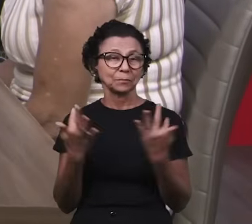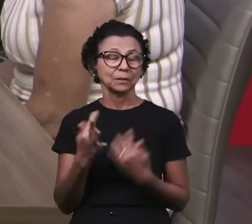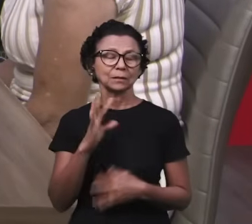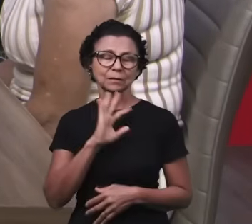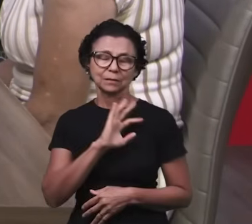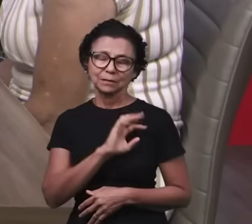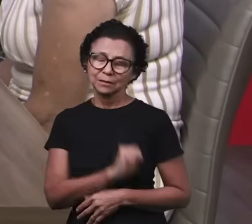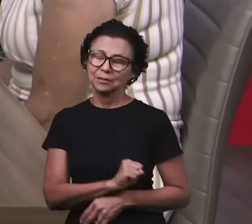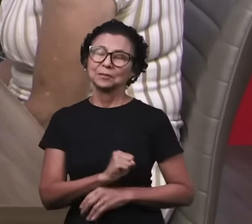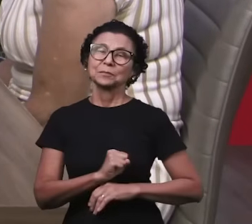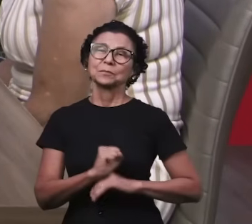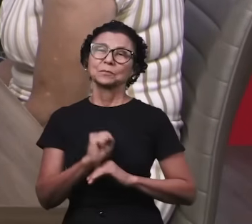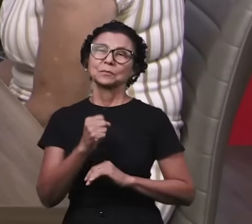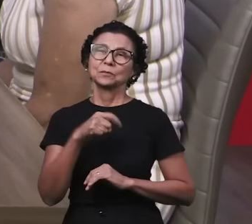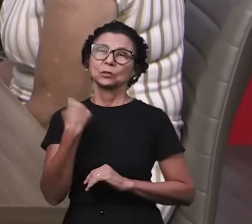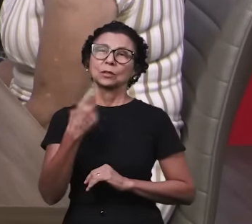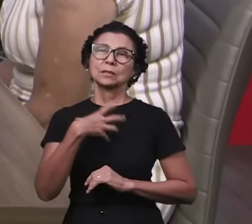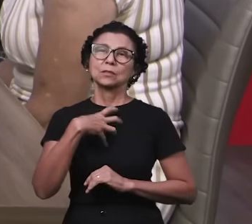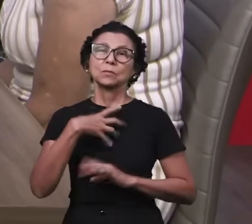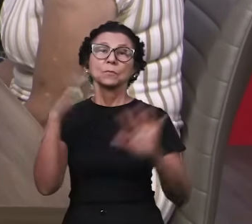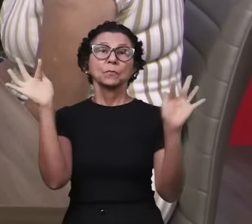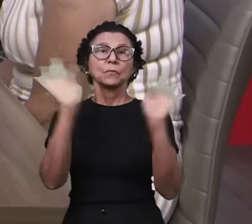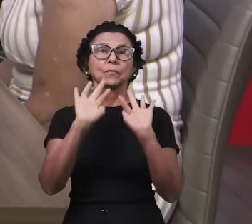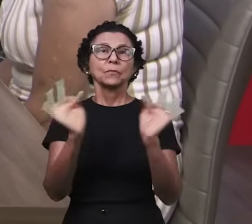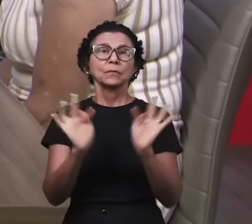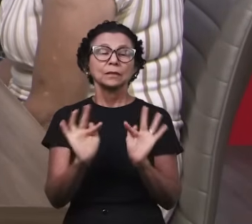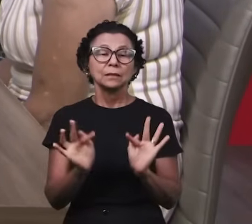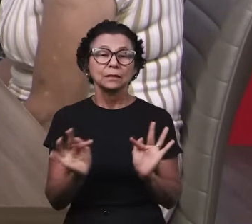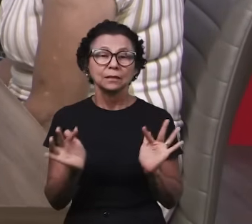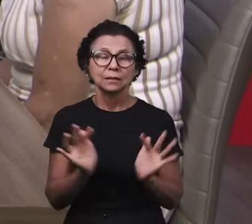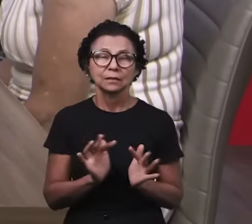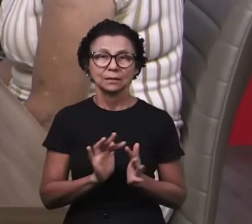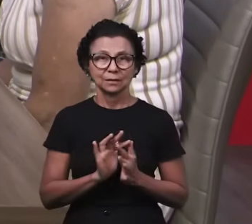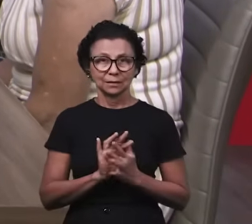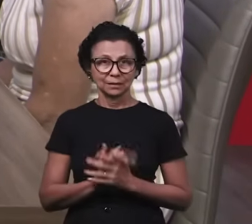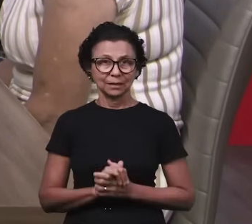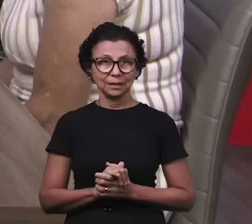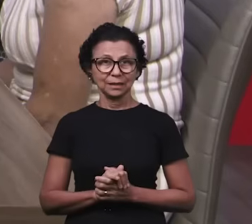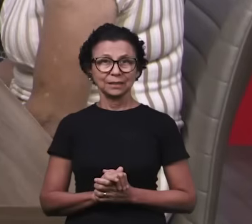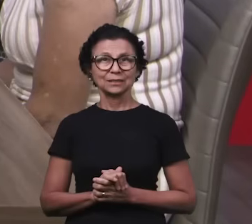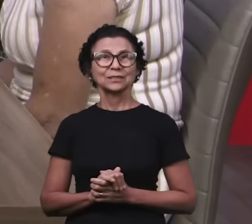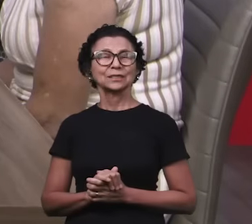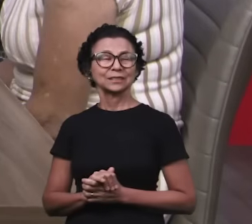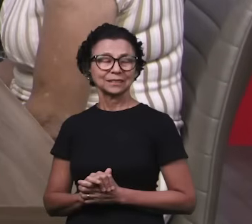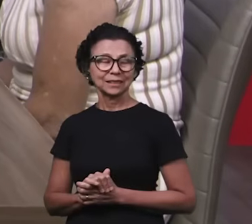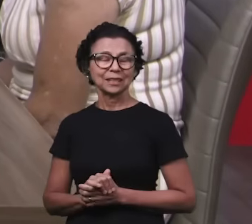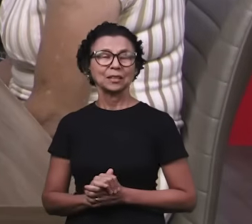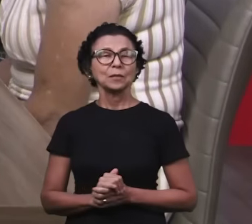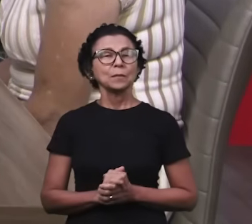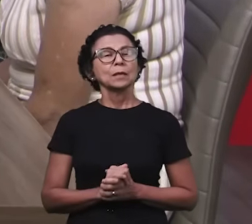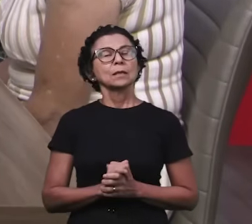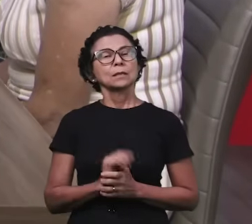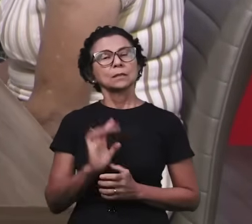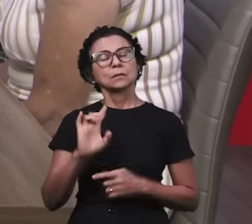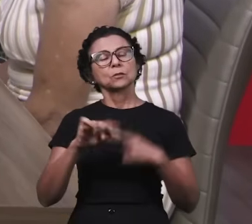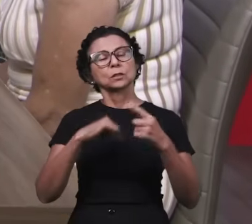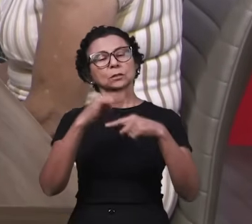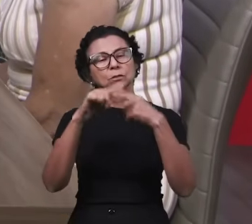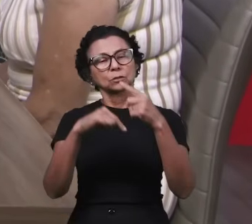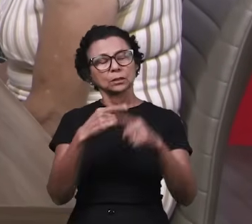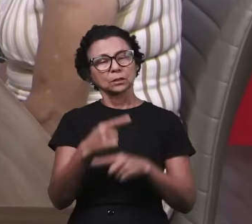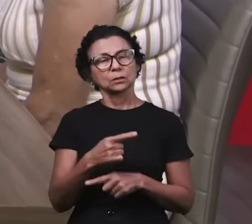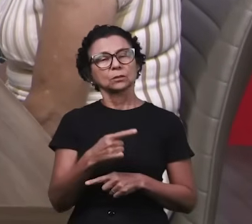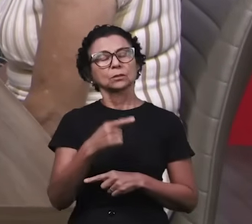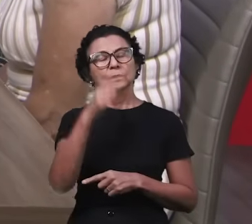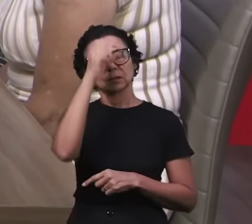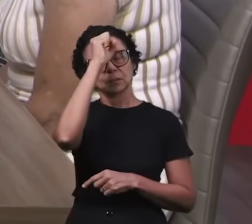estamos felizes em poder fazer esse registro para outras gerações ouvirem mais e aprenderem mais com a família Clipper, com o